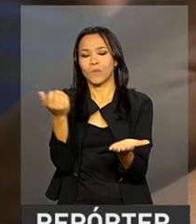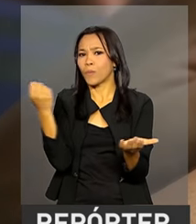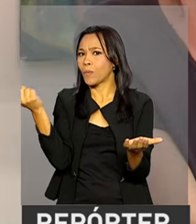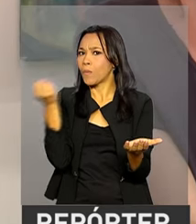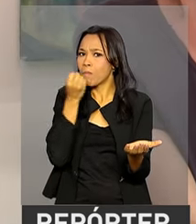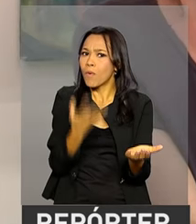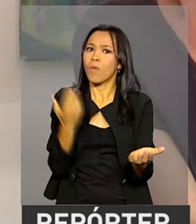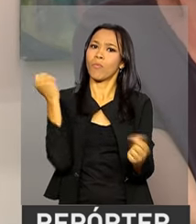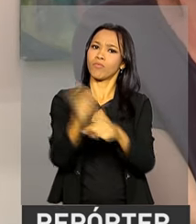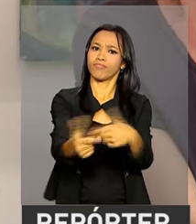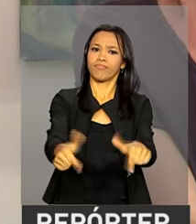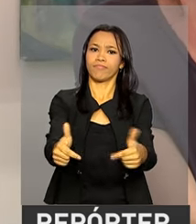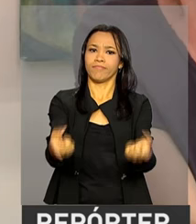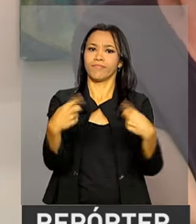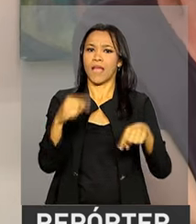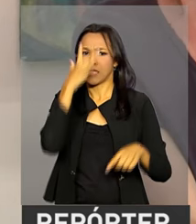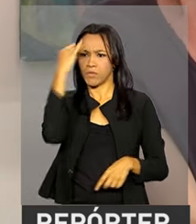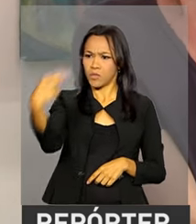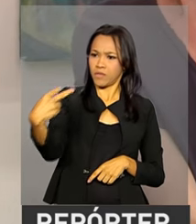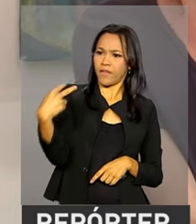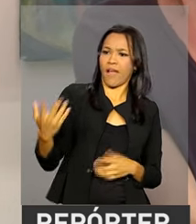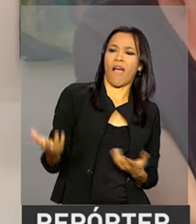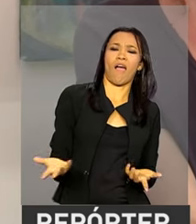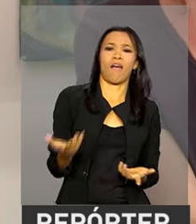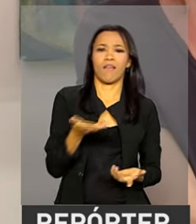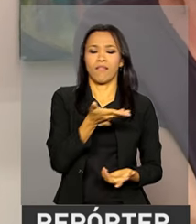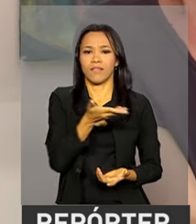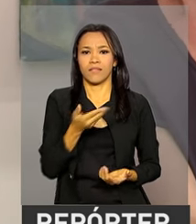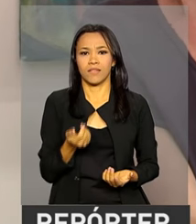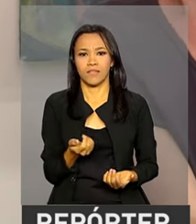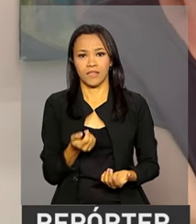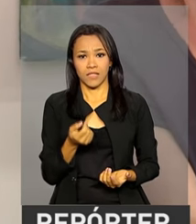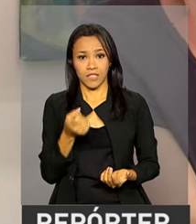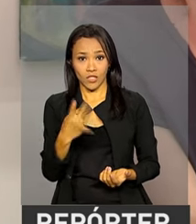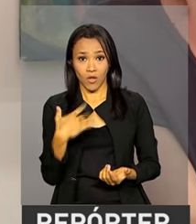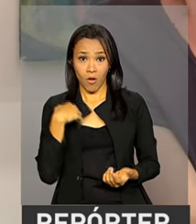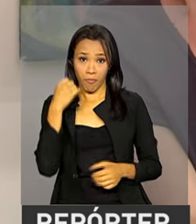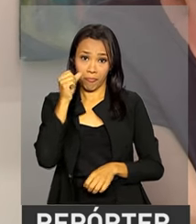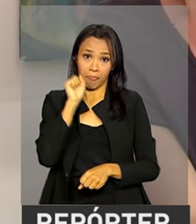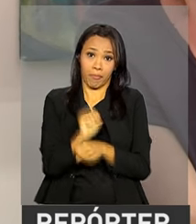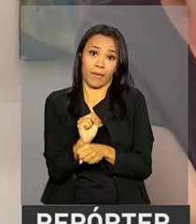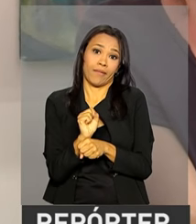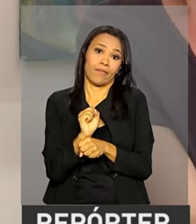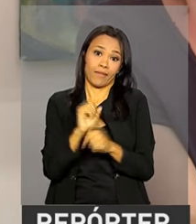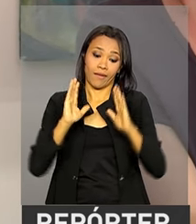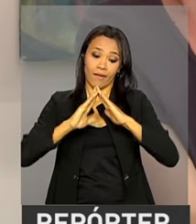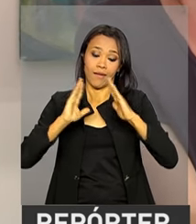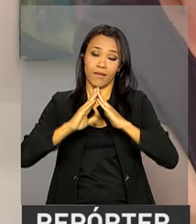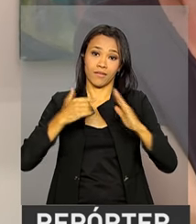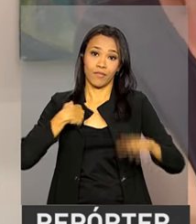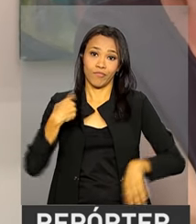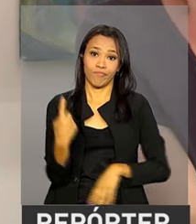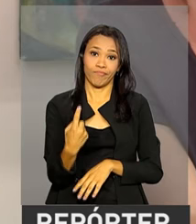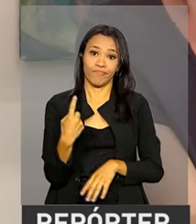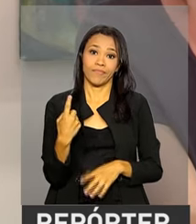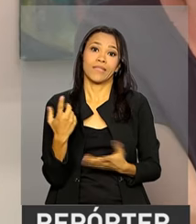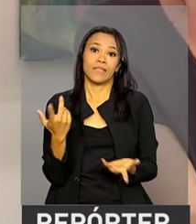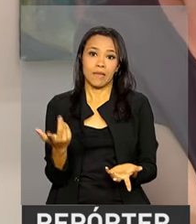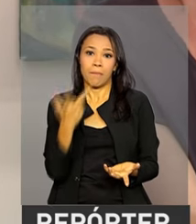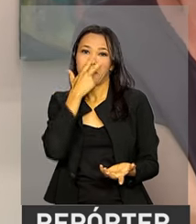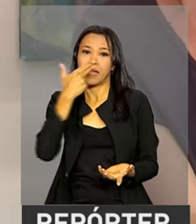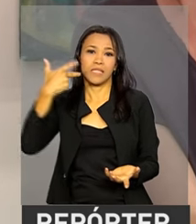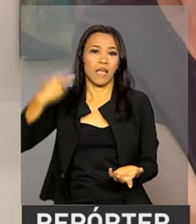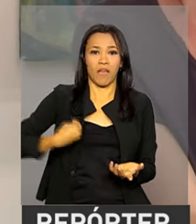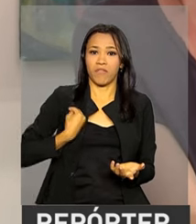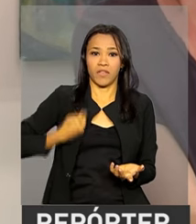trabalho as pessoas V assim ah eu sai de cadê aí se eu ficar só parado em casa já imaginar que continuando na